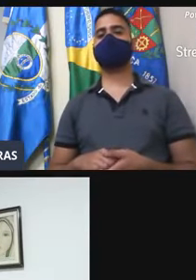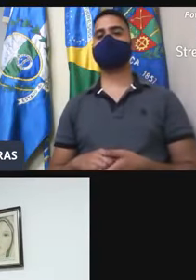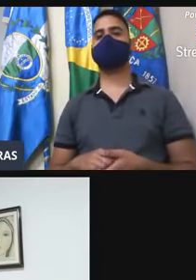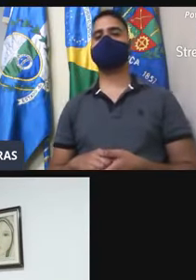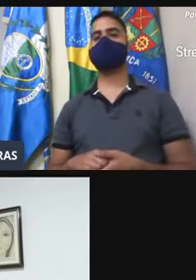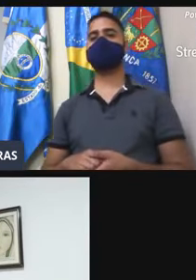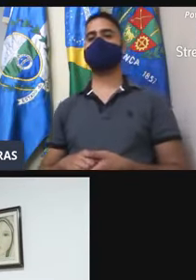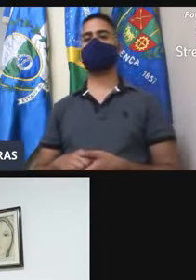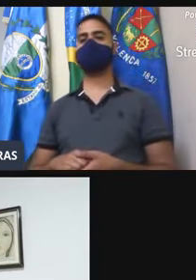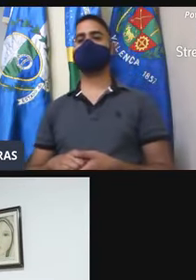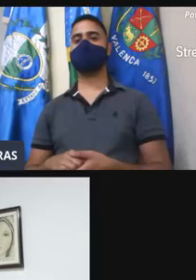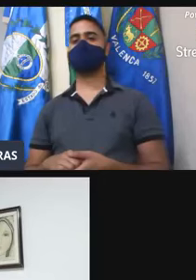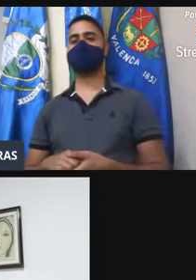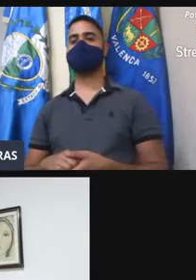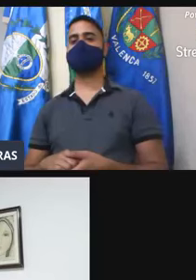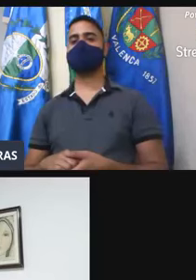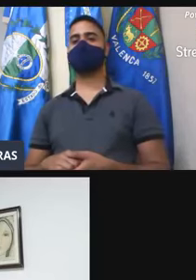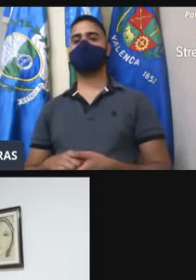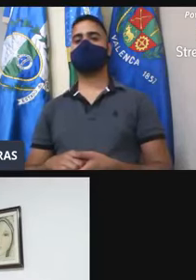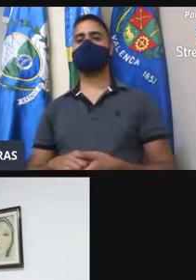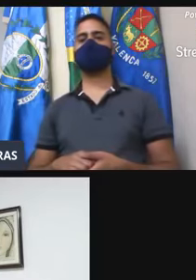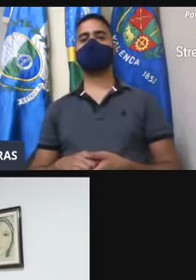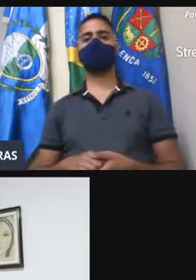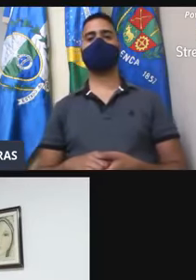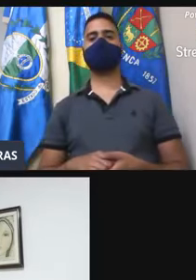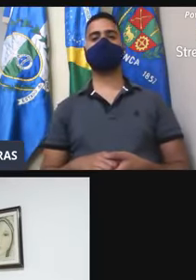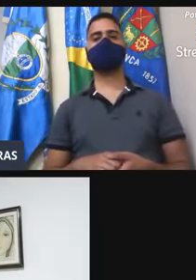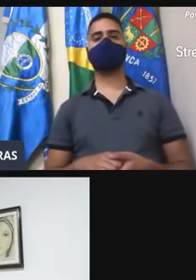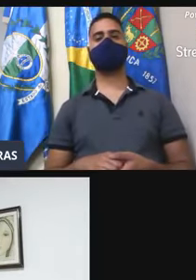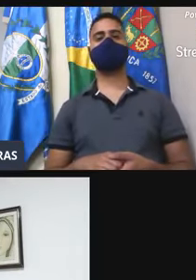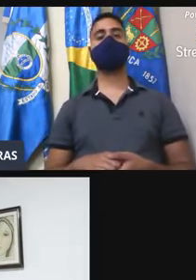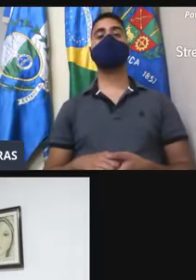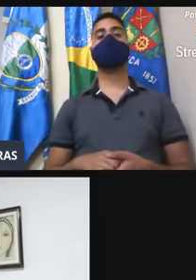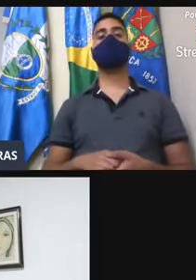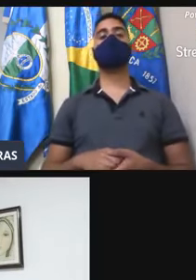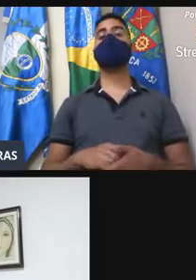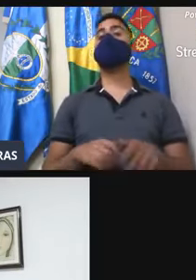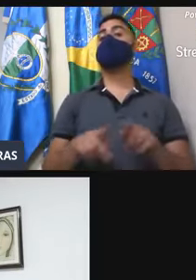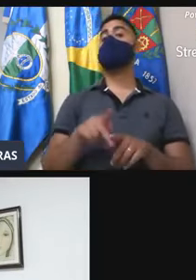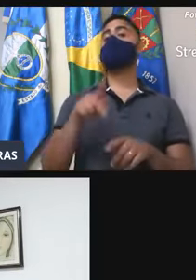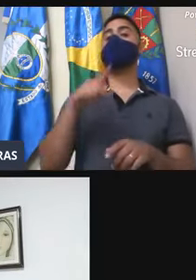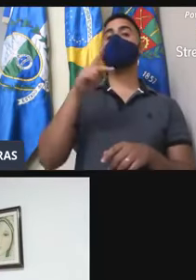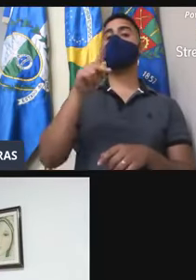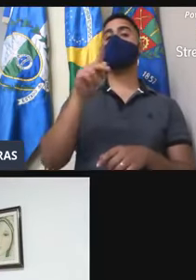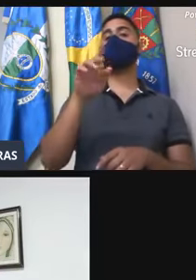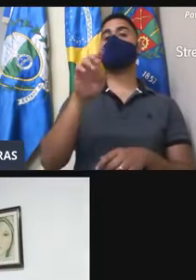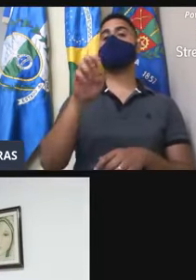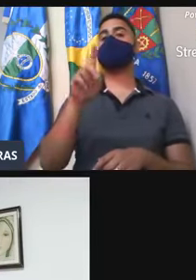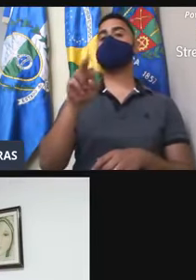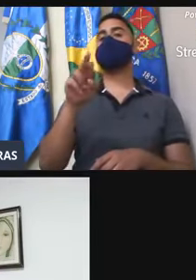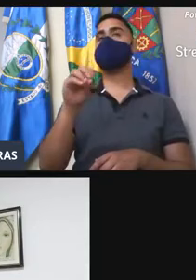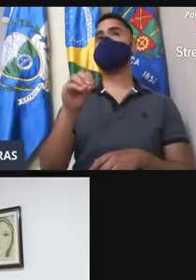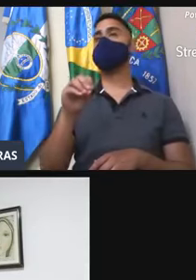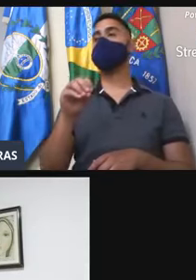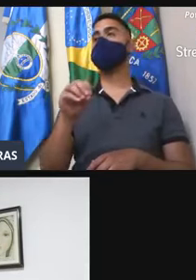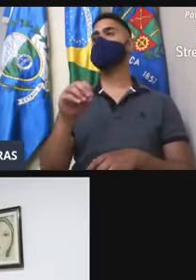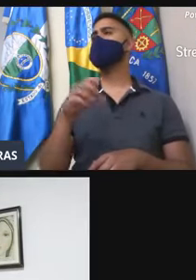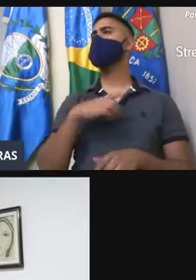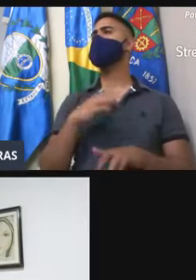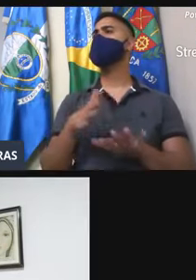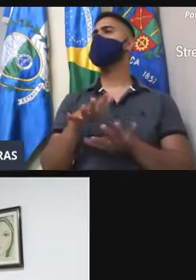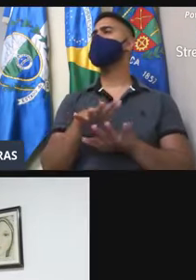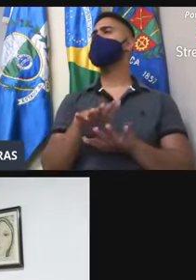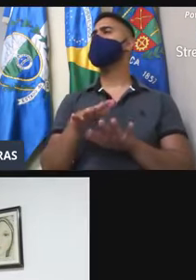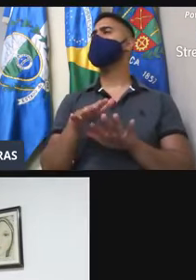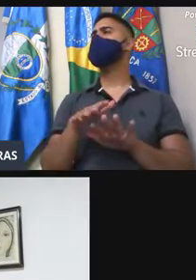do vereador Pedro Graça. Ele encaminha uma proposta a inclusão no